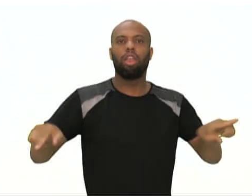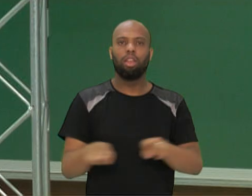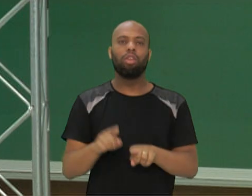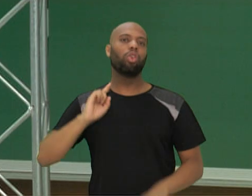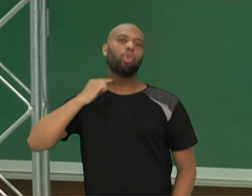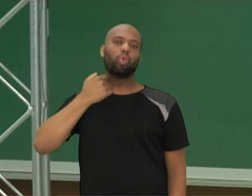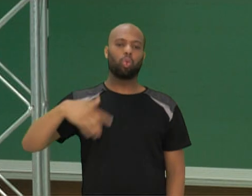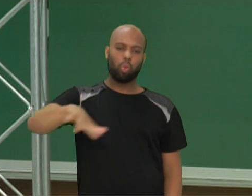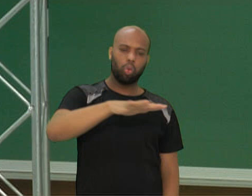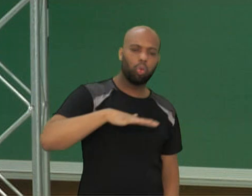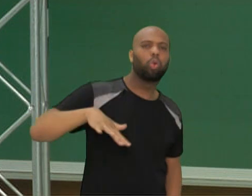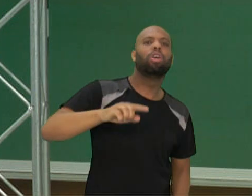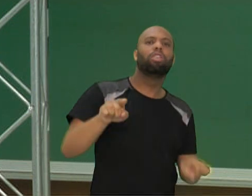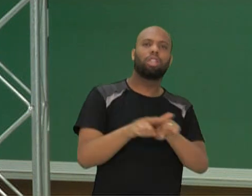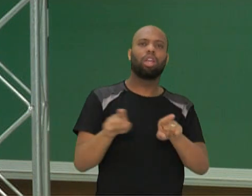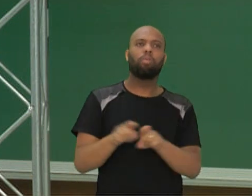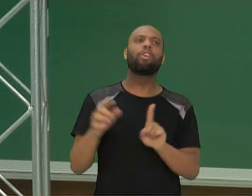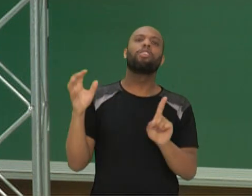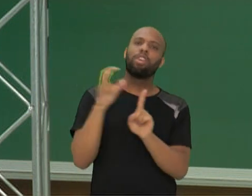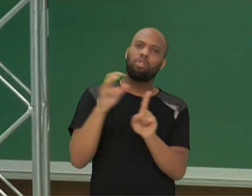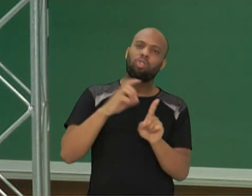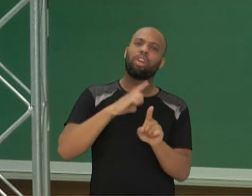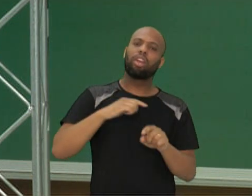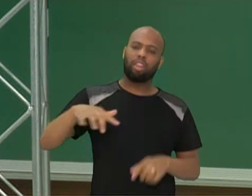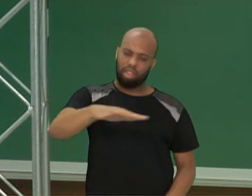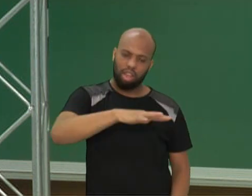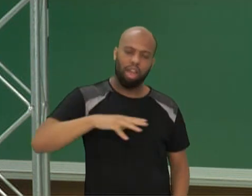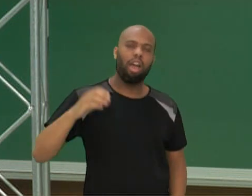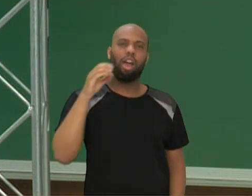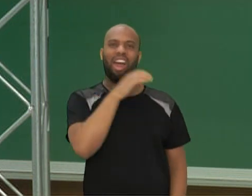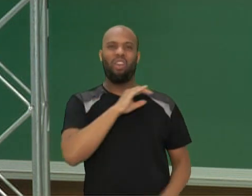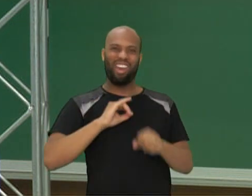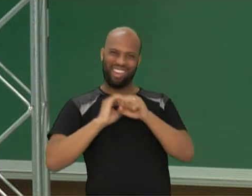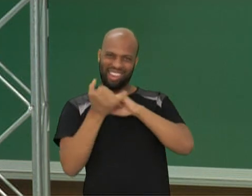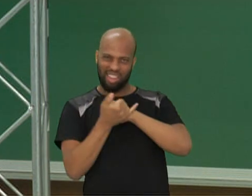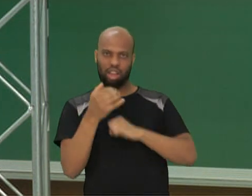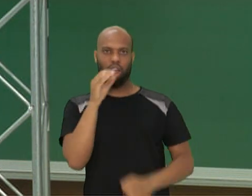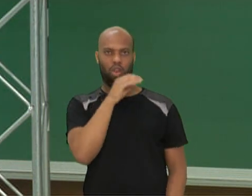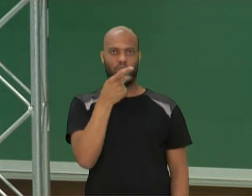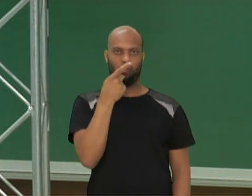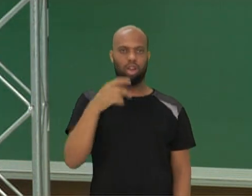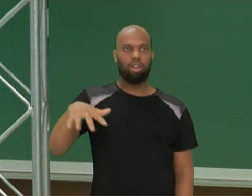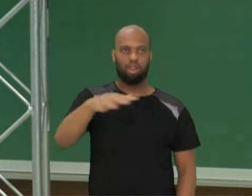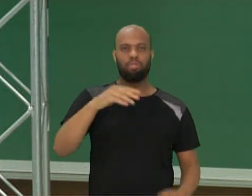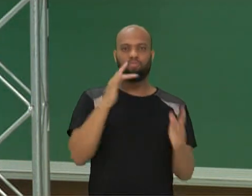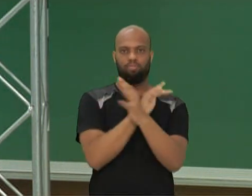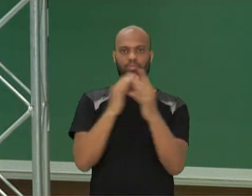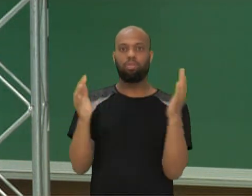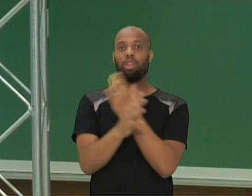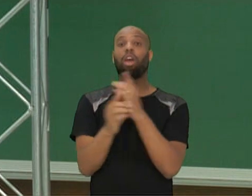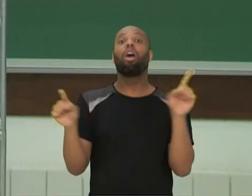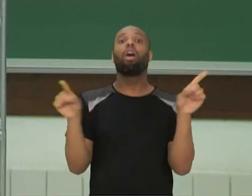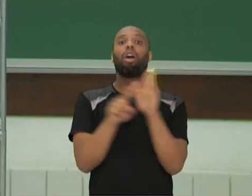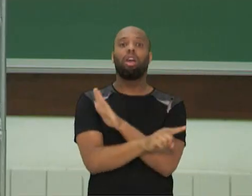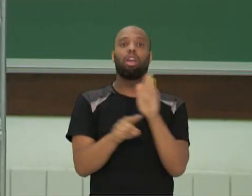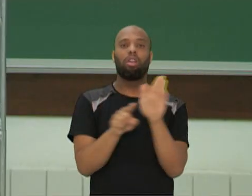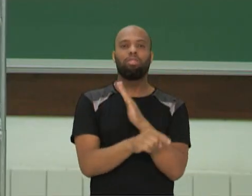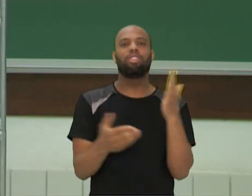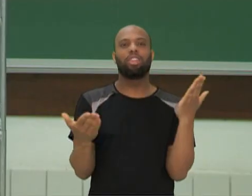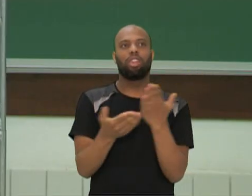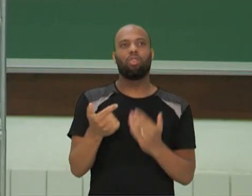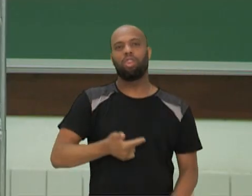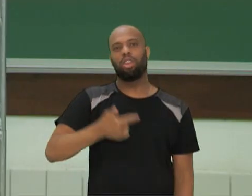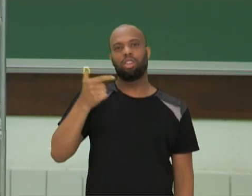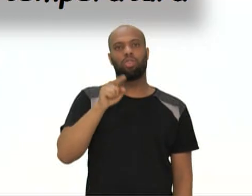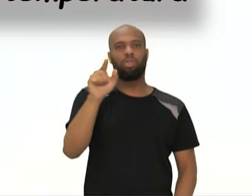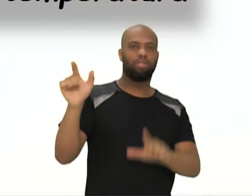são condições que favorecem o surgimento das ilhas de calor nos centros urbanos. E agora o nosso quiz, segundo quiz ali